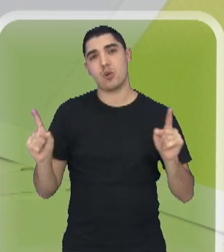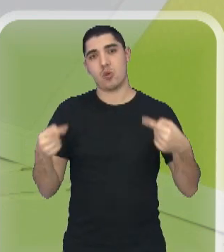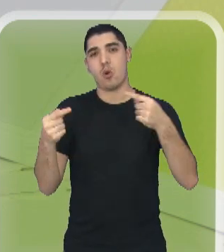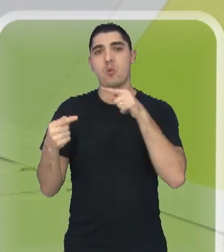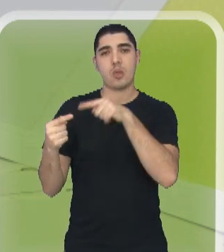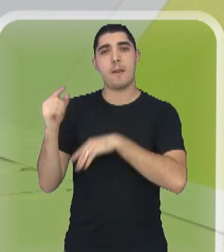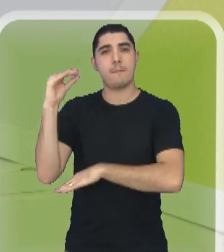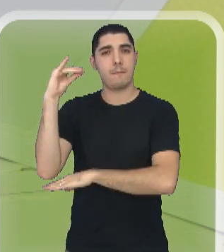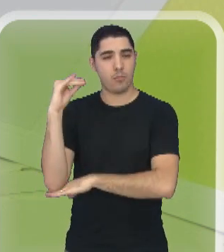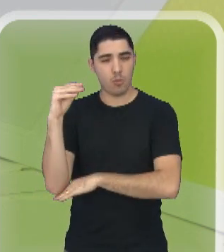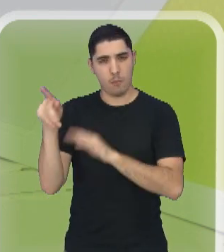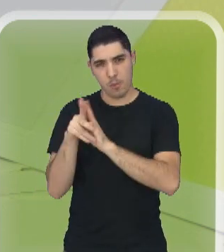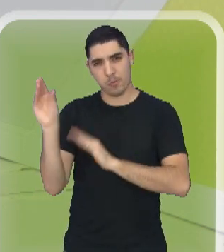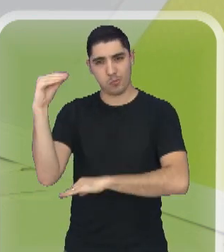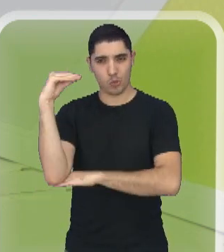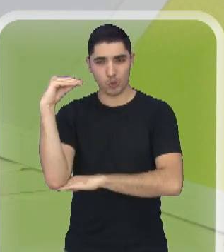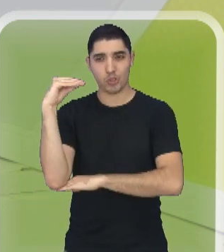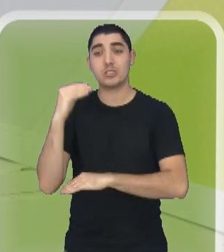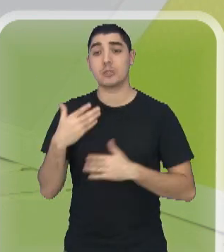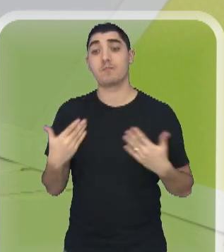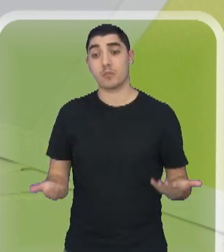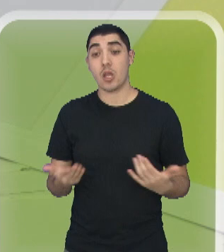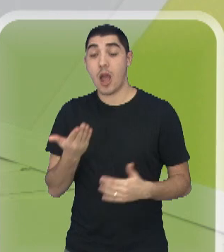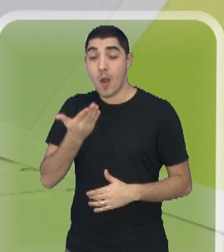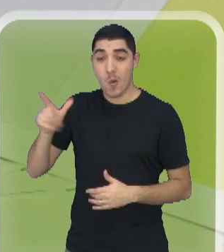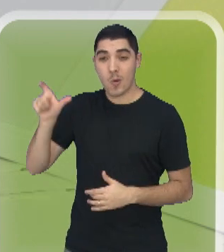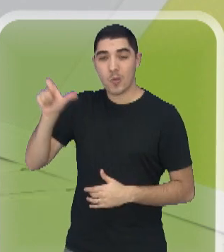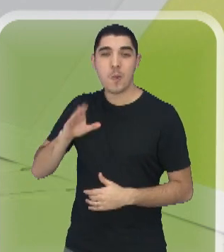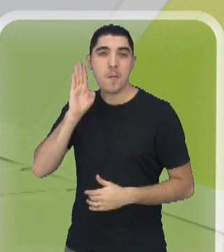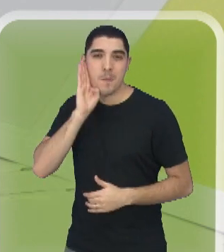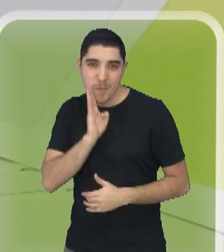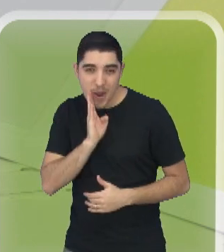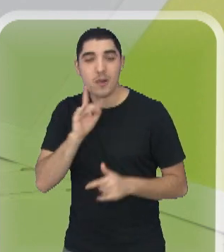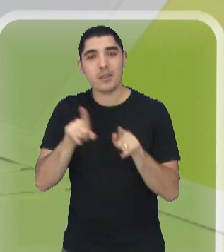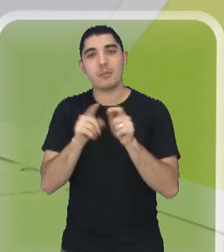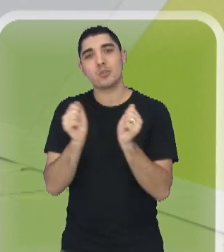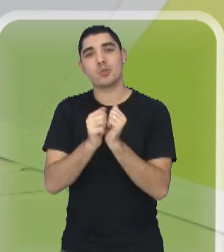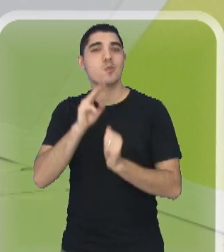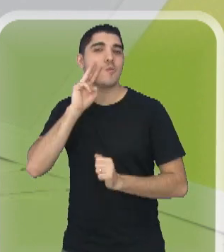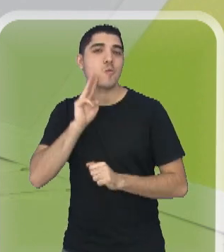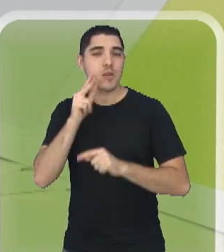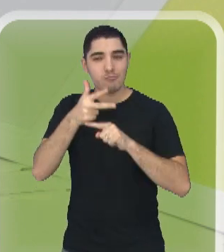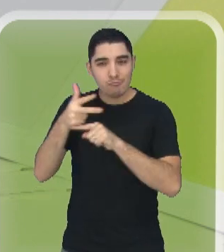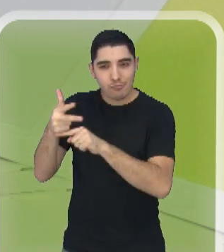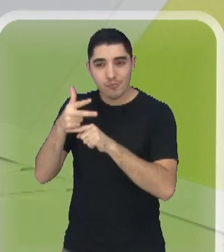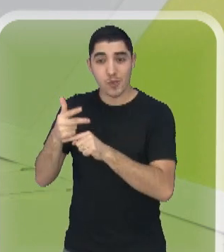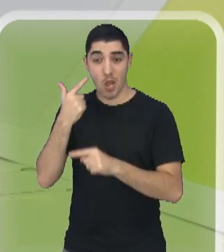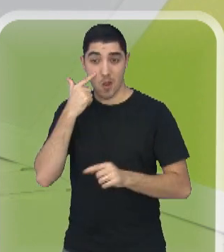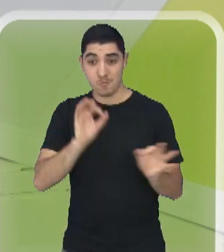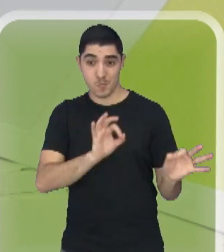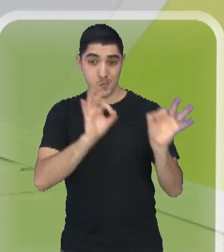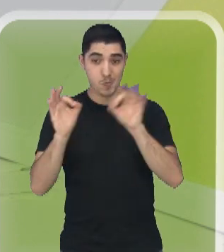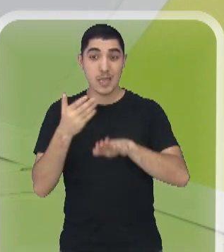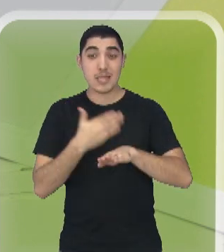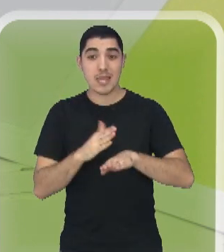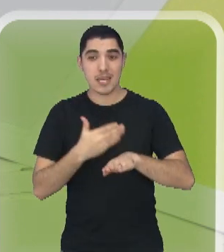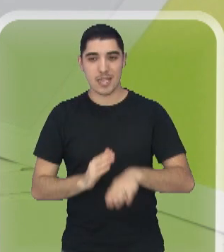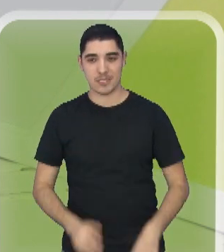repórter Paulo Ricardo, só dá ele, hein? O nosso cinegrafista William Almeida foram conferir o treino das meninas. Solta,